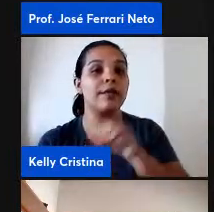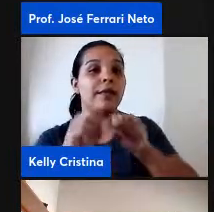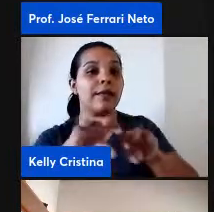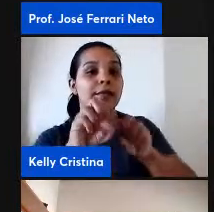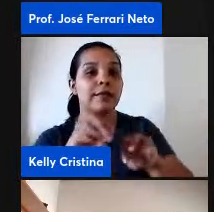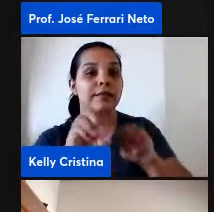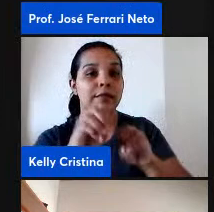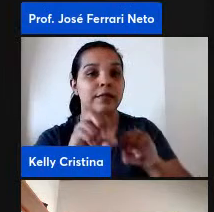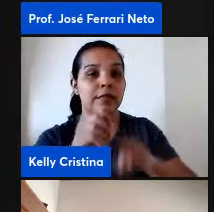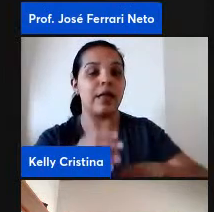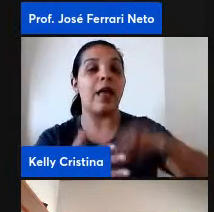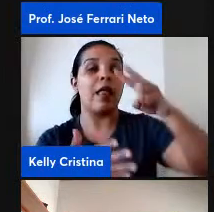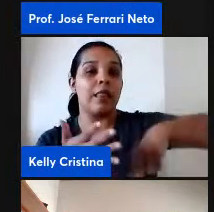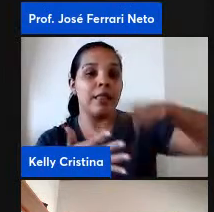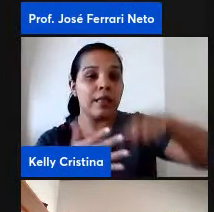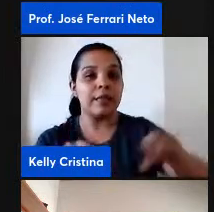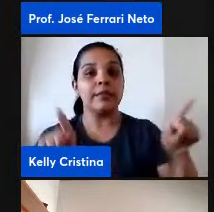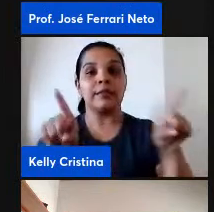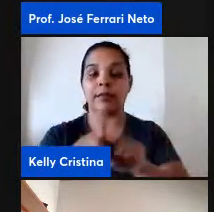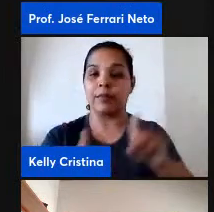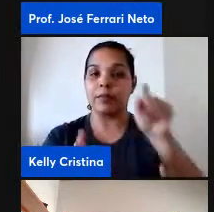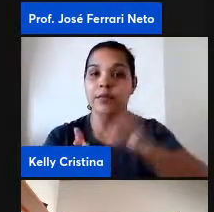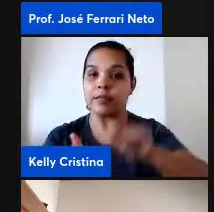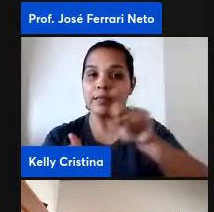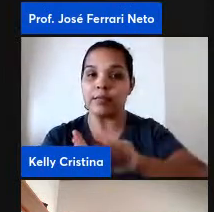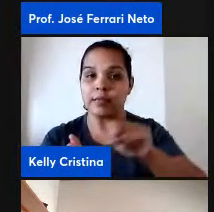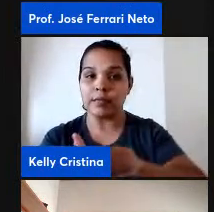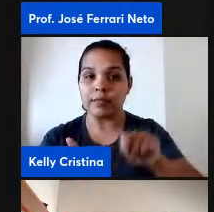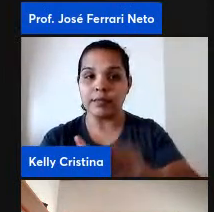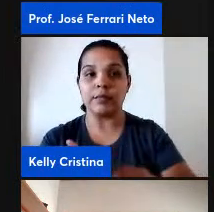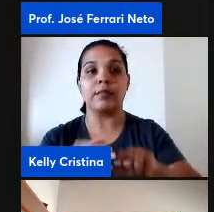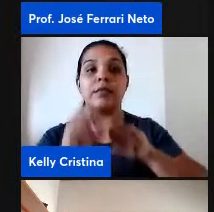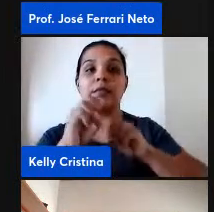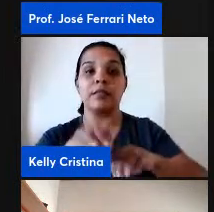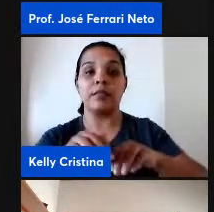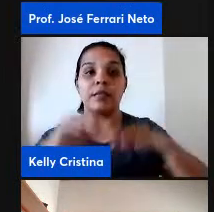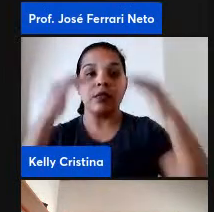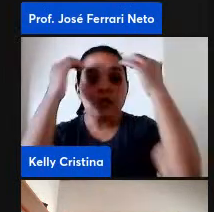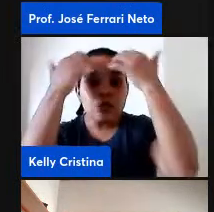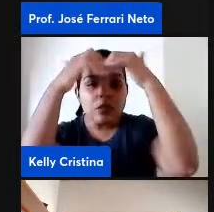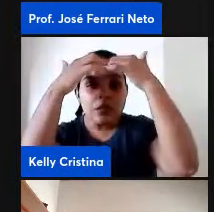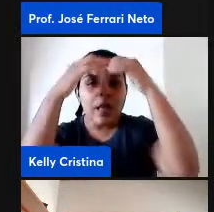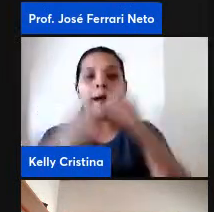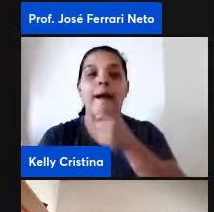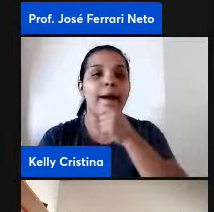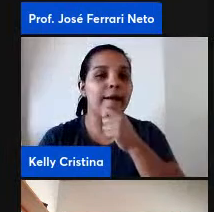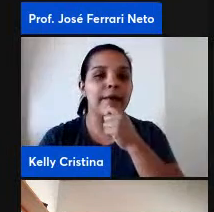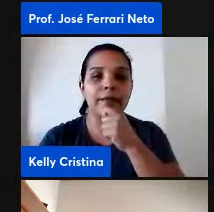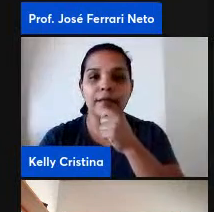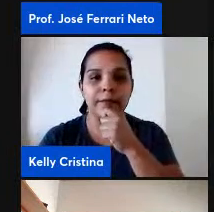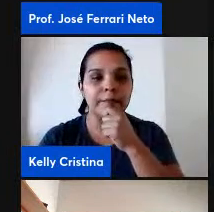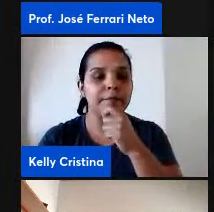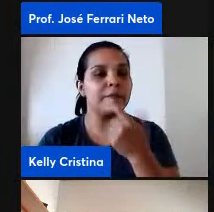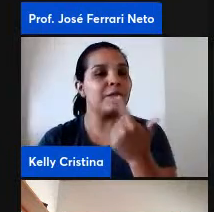e a escrever. Porque isso não, nós, o nosso cérebro não está ainda, né? Não tem